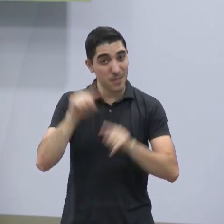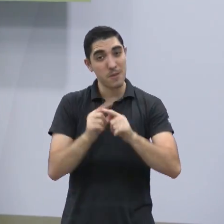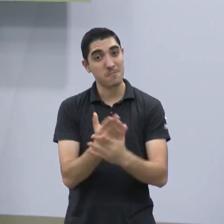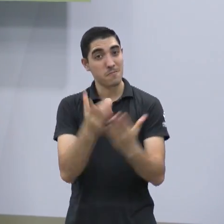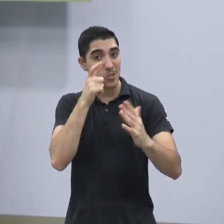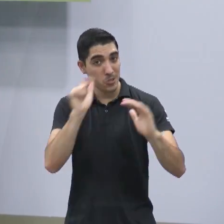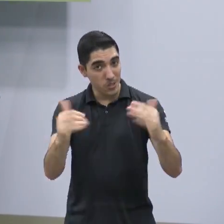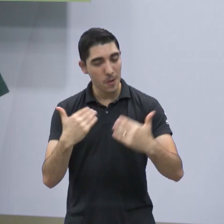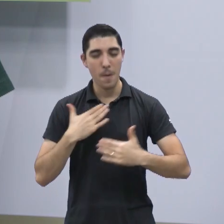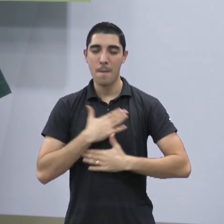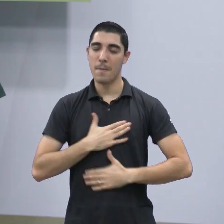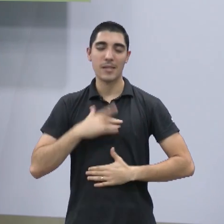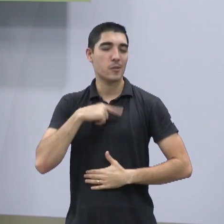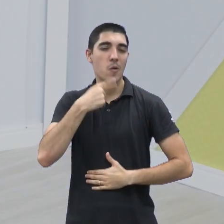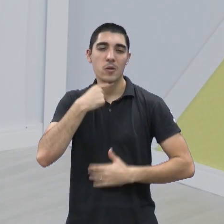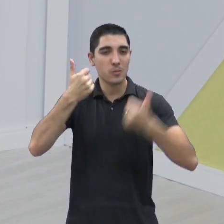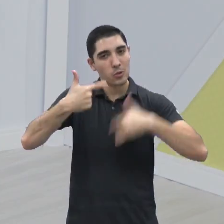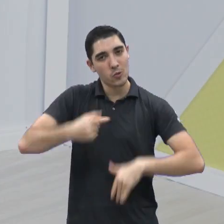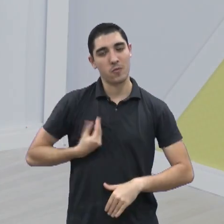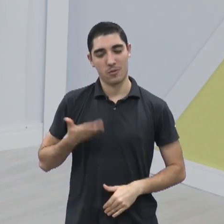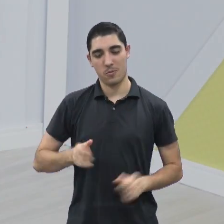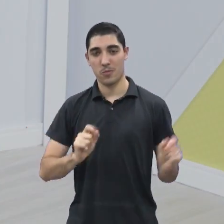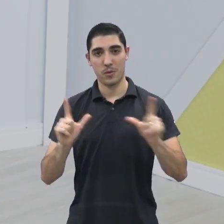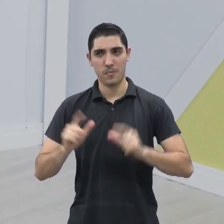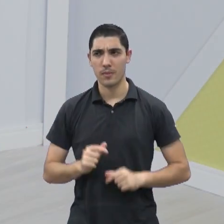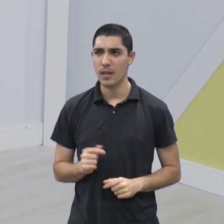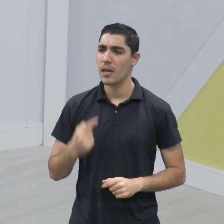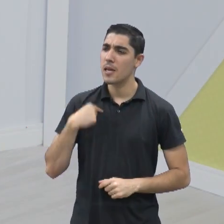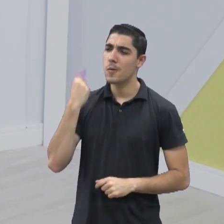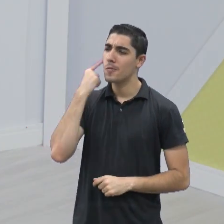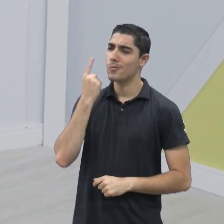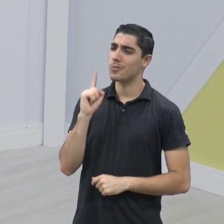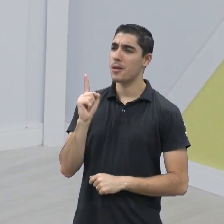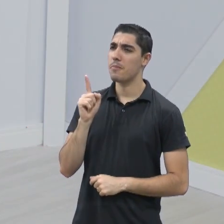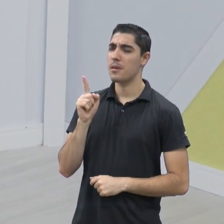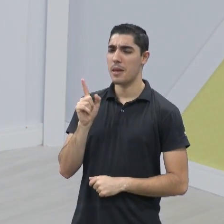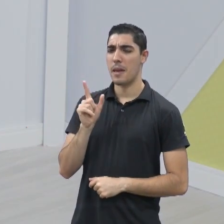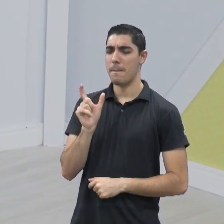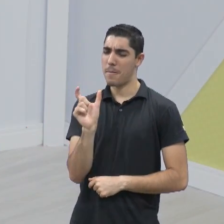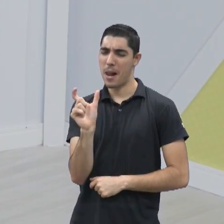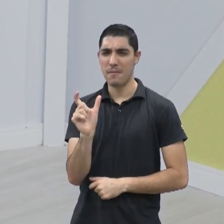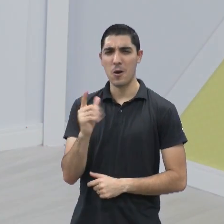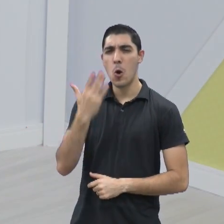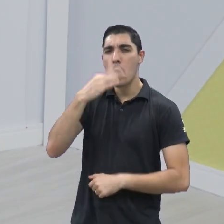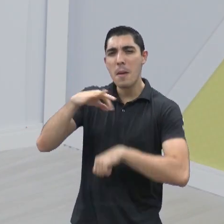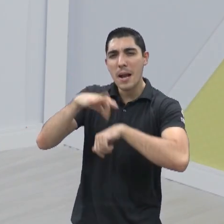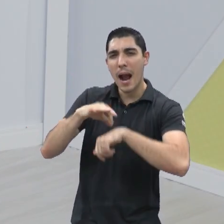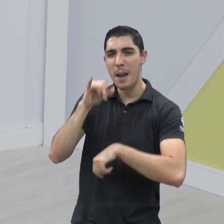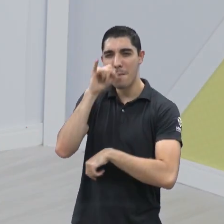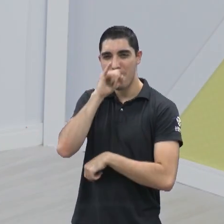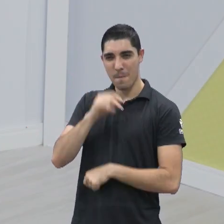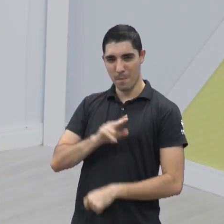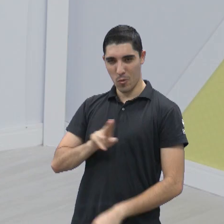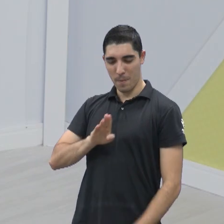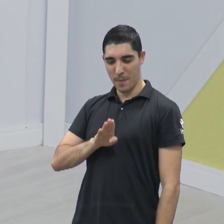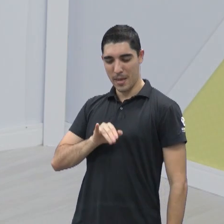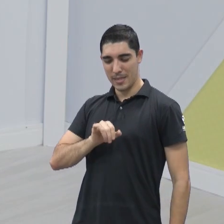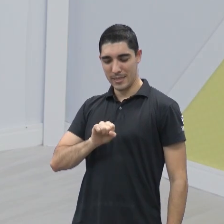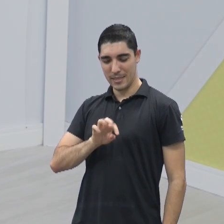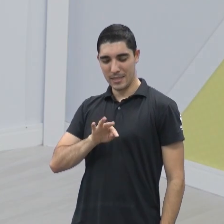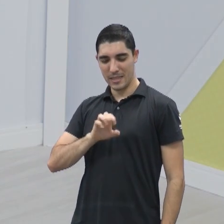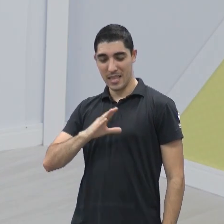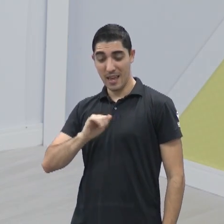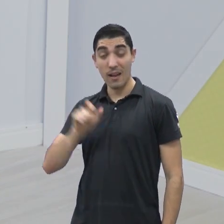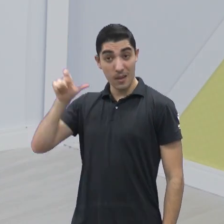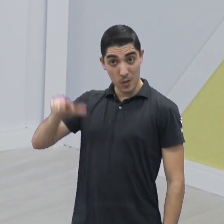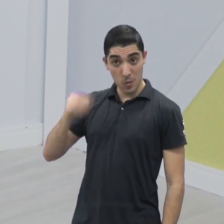em mais um Hora do Esporte. Muito. Eu não sabia dessa expressão, comedor de bistecão. E olha, o Bruno foi para a Argentina e se esbaldou